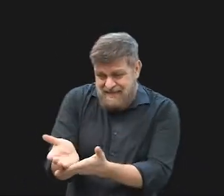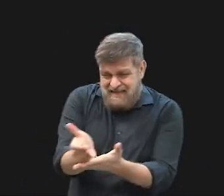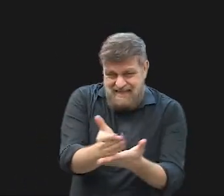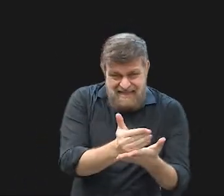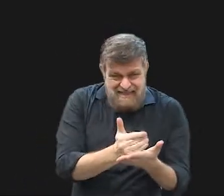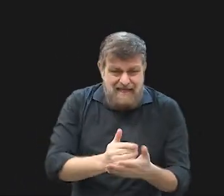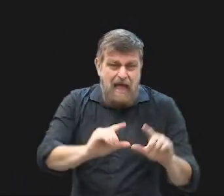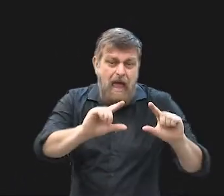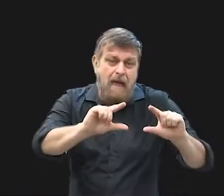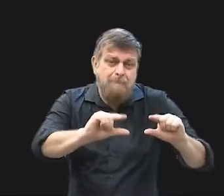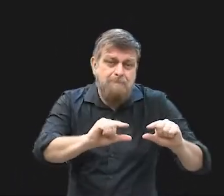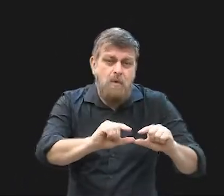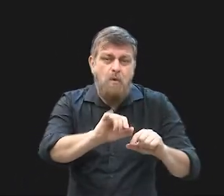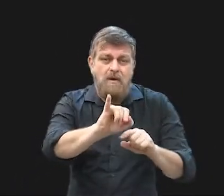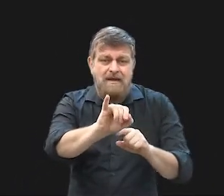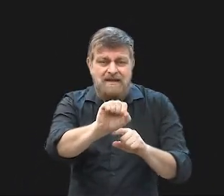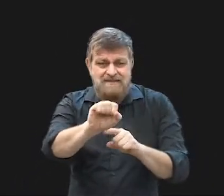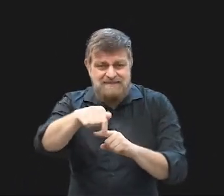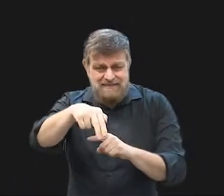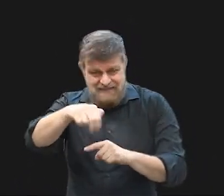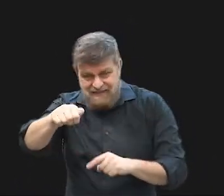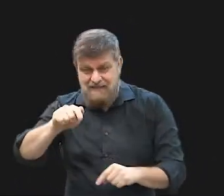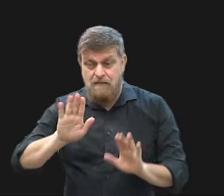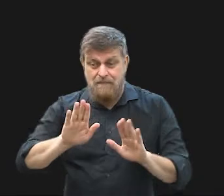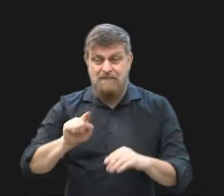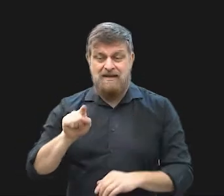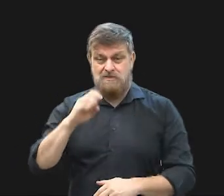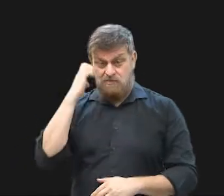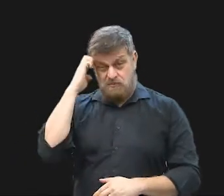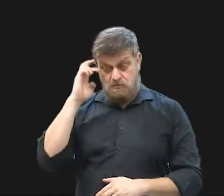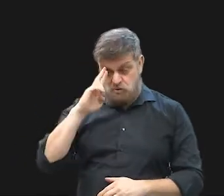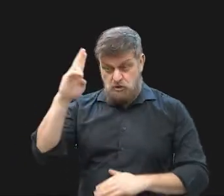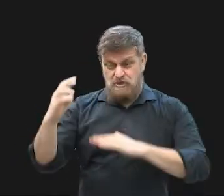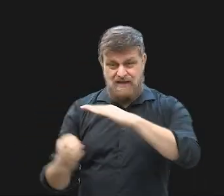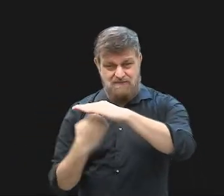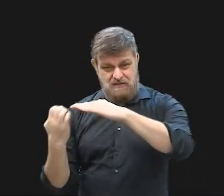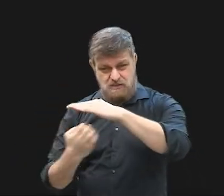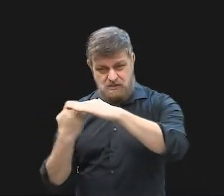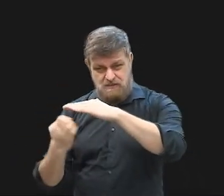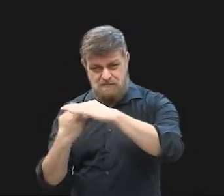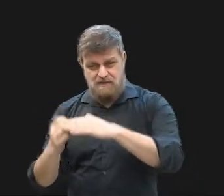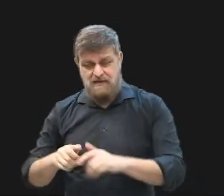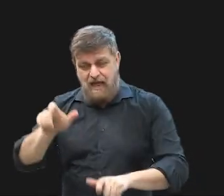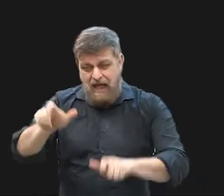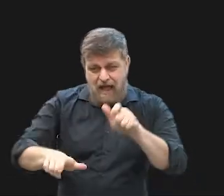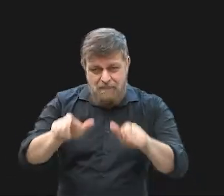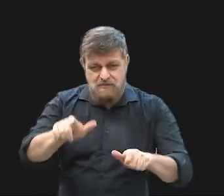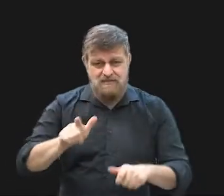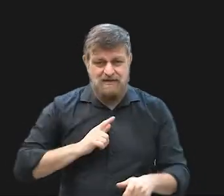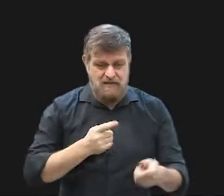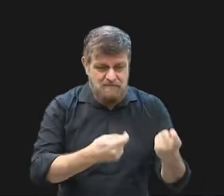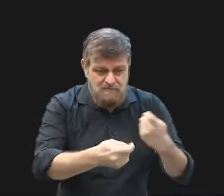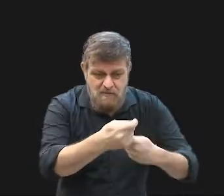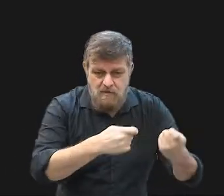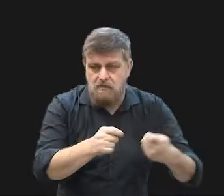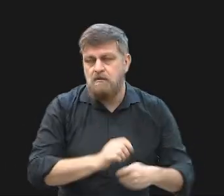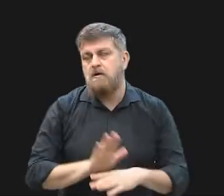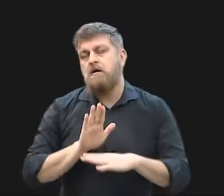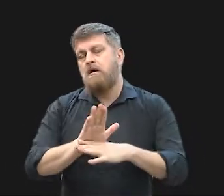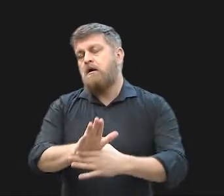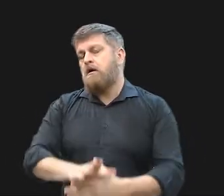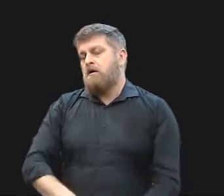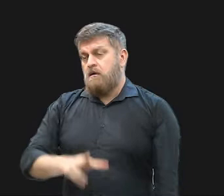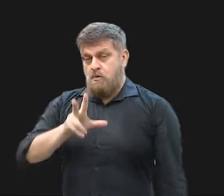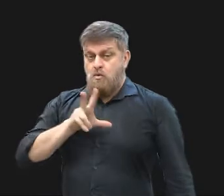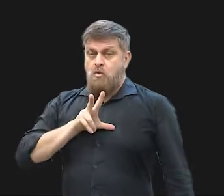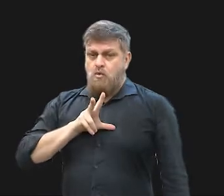na vida do empresário, na vida do pequeno comerciante vai ser gigantesco, a gente sabe disso,